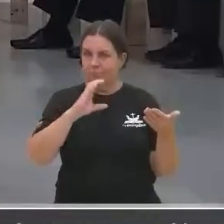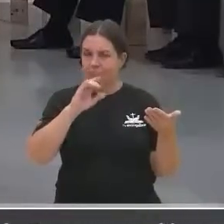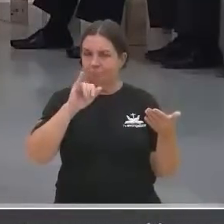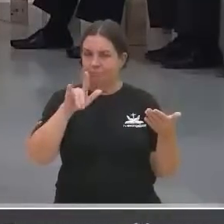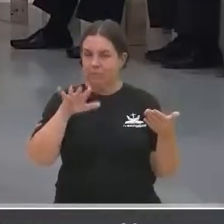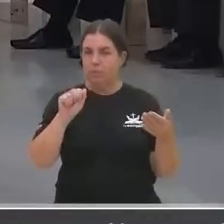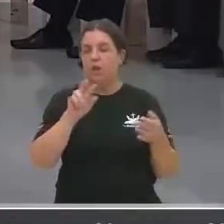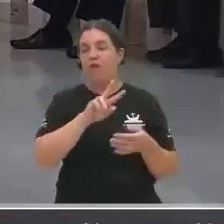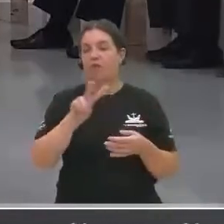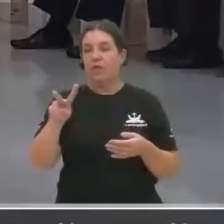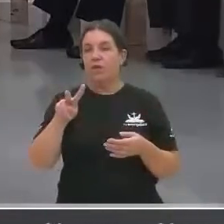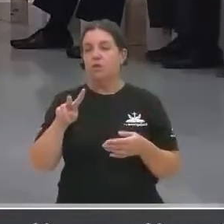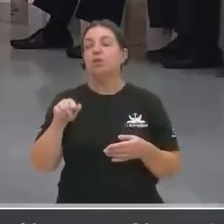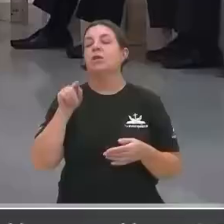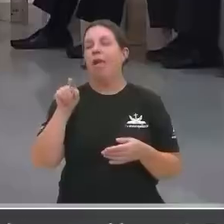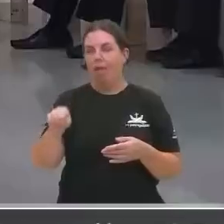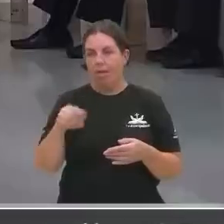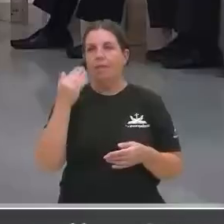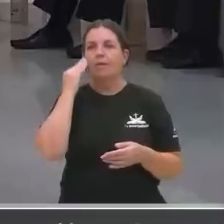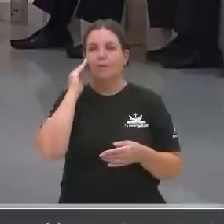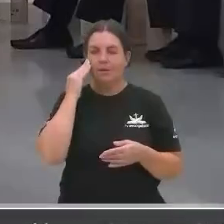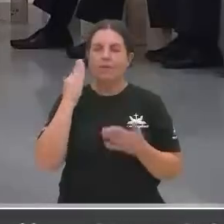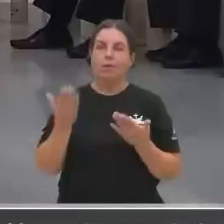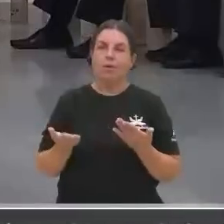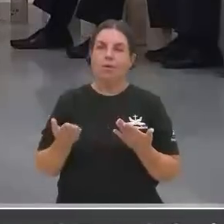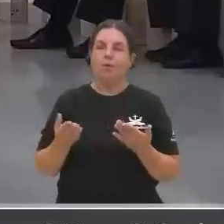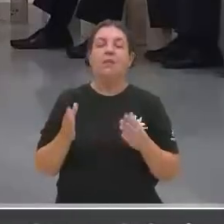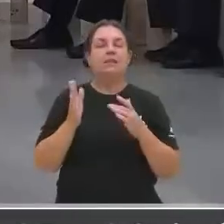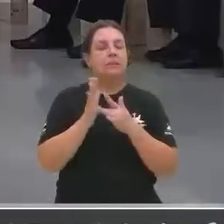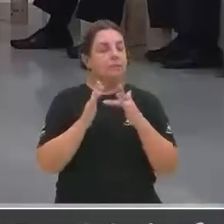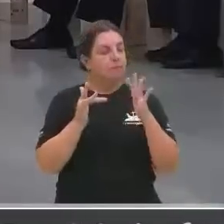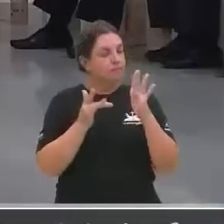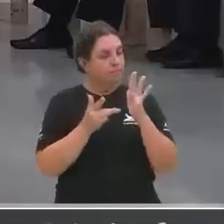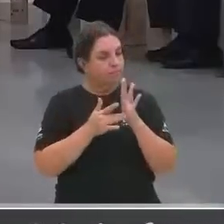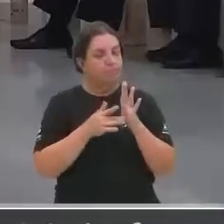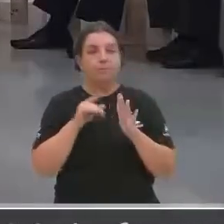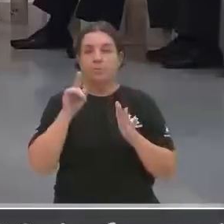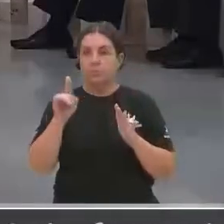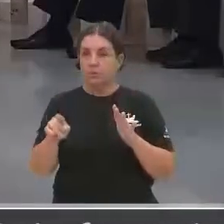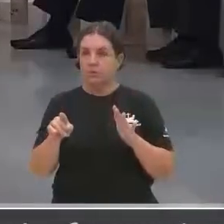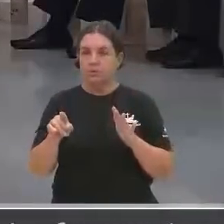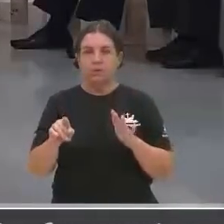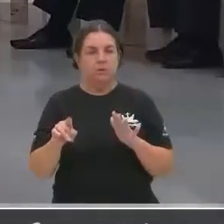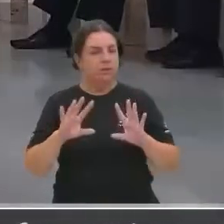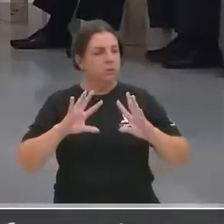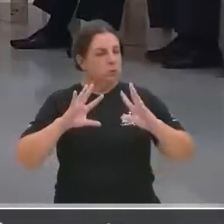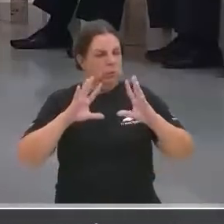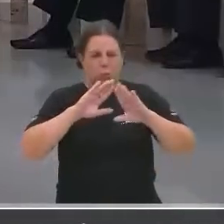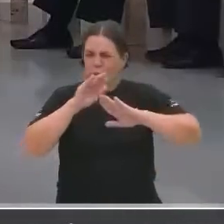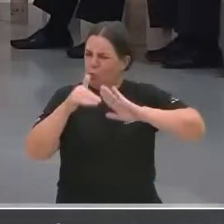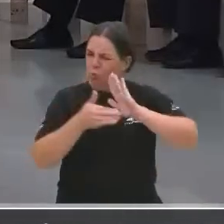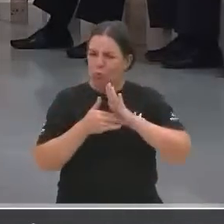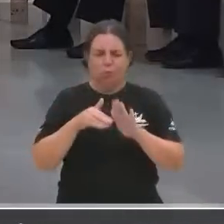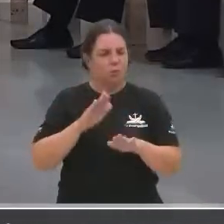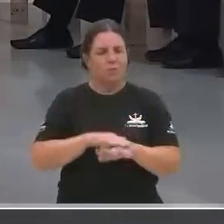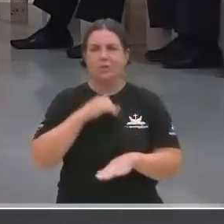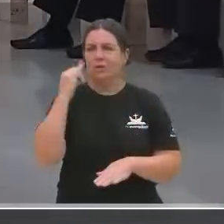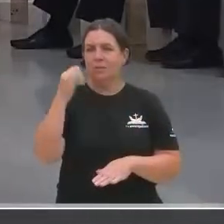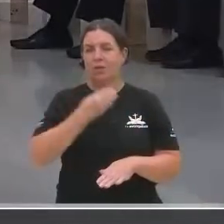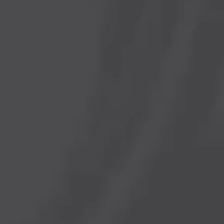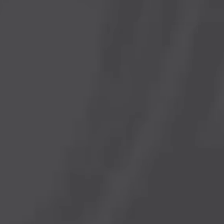virgem e Marte entendeu que Cristo era nada menos que tudo na vida